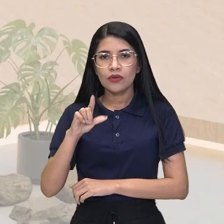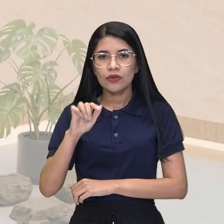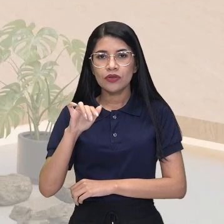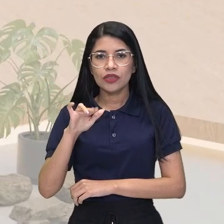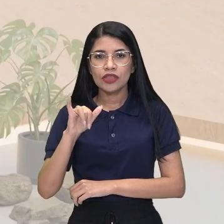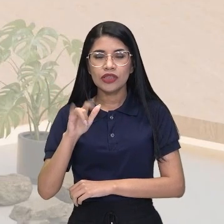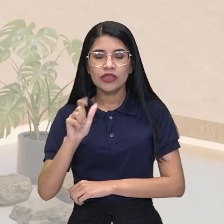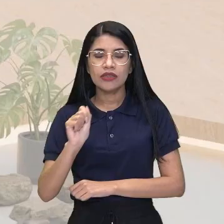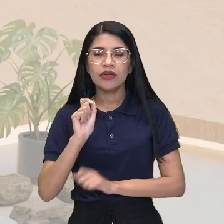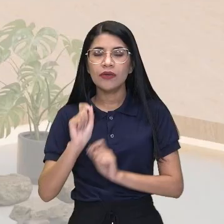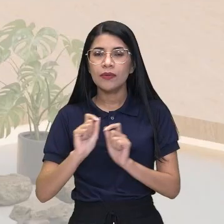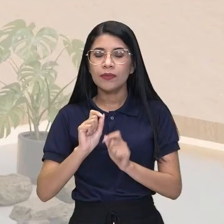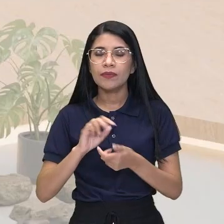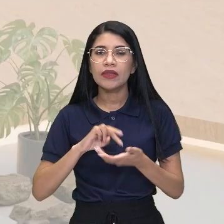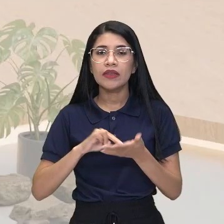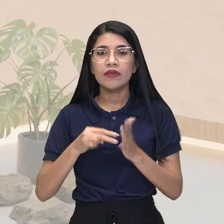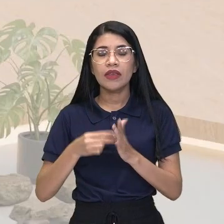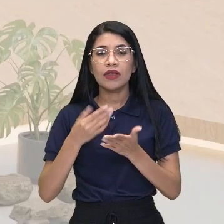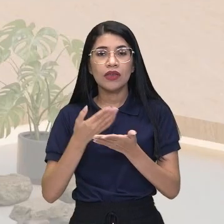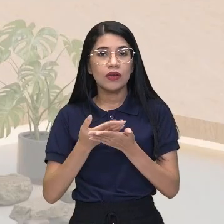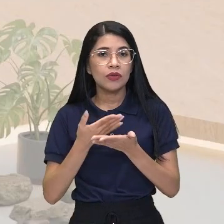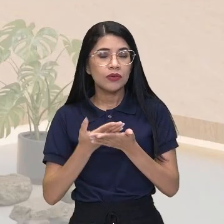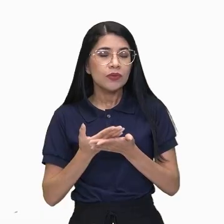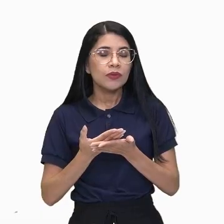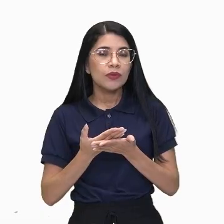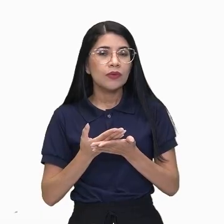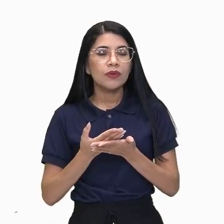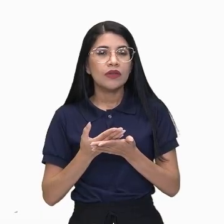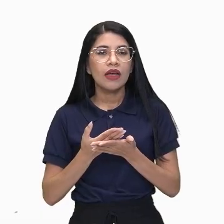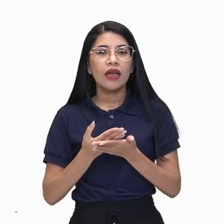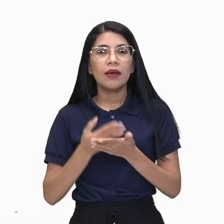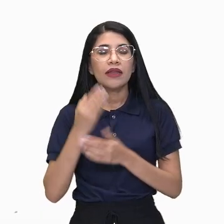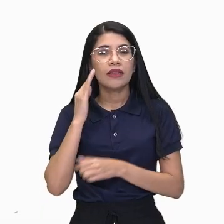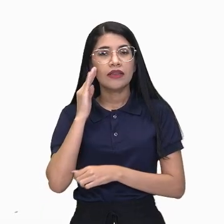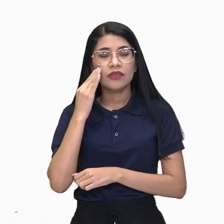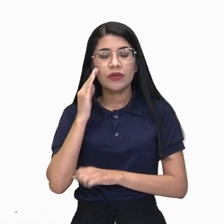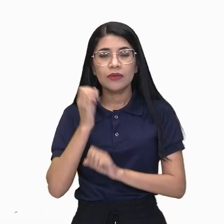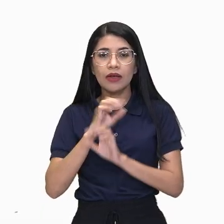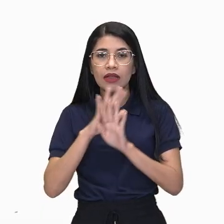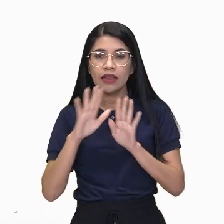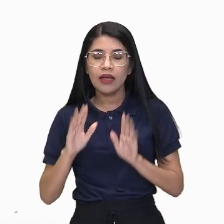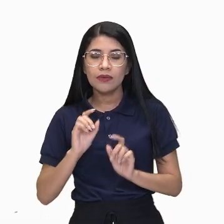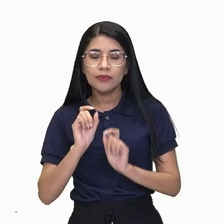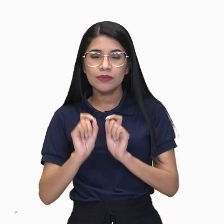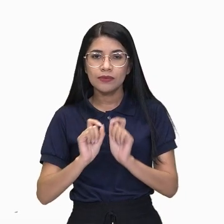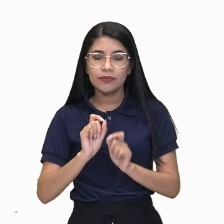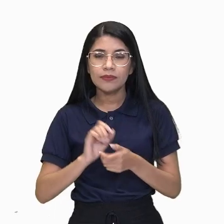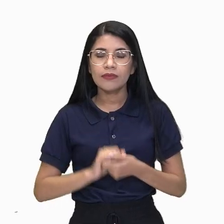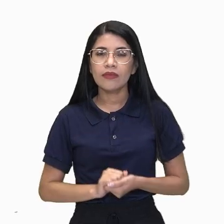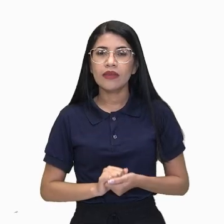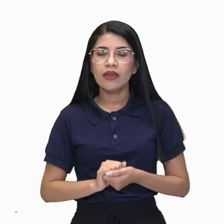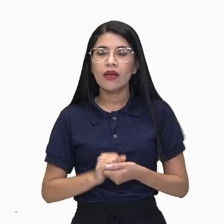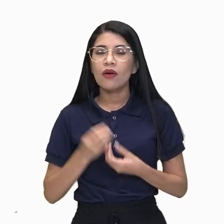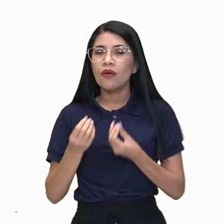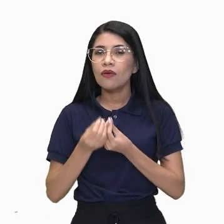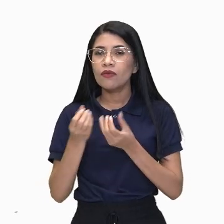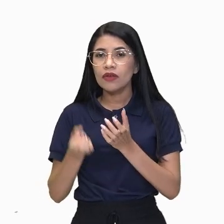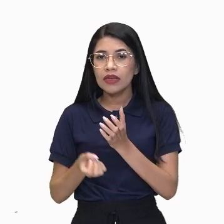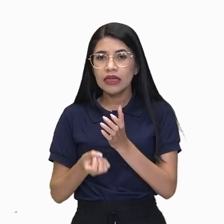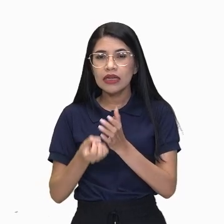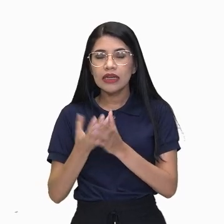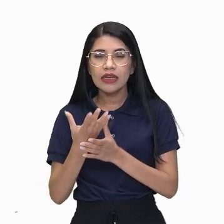o estudo, né, ou o sistema de compreensão sobre a origem,